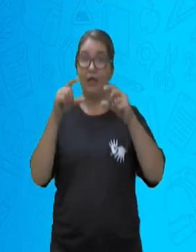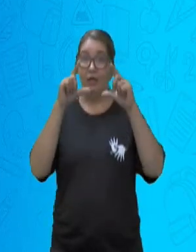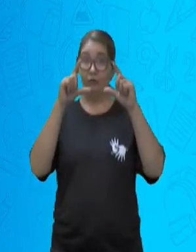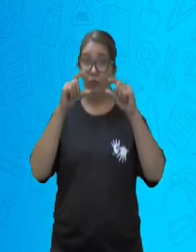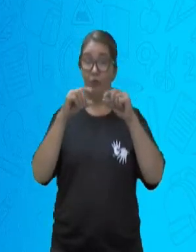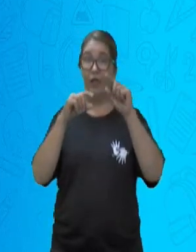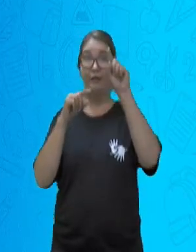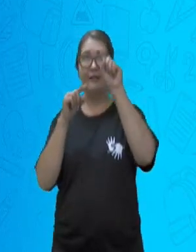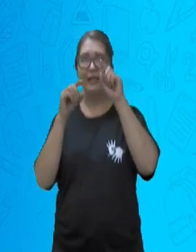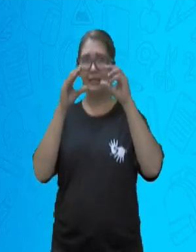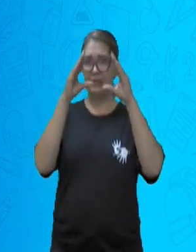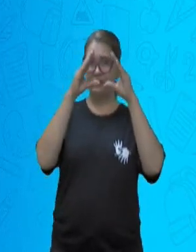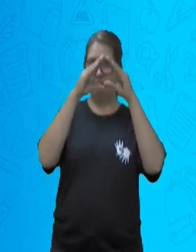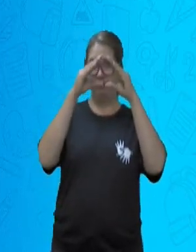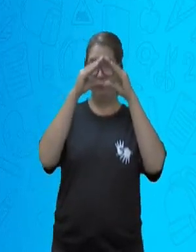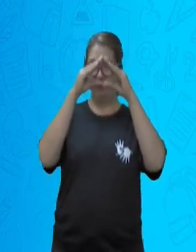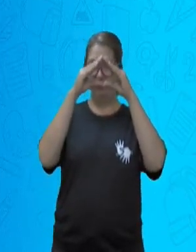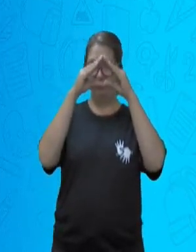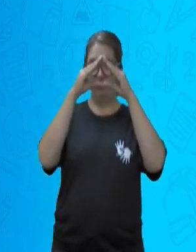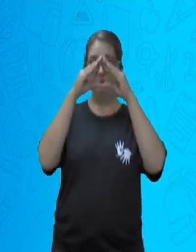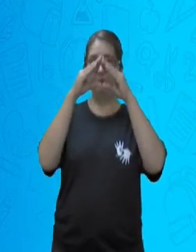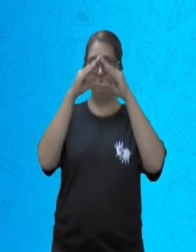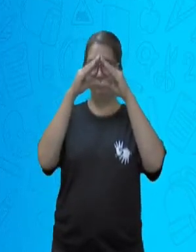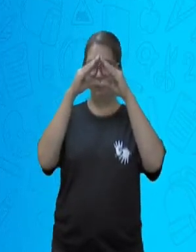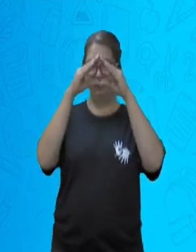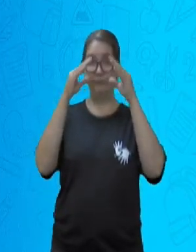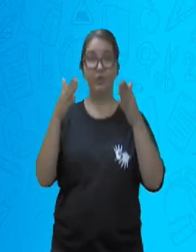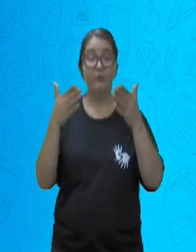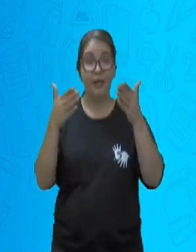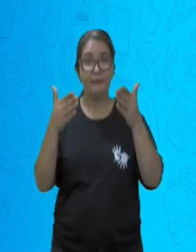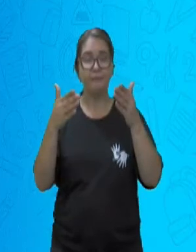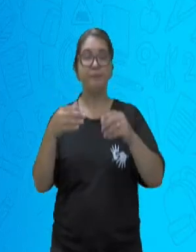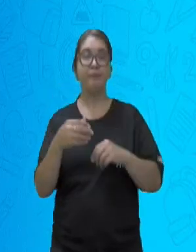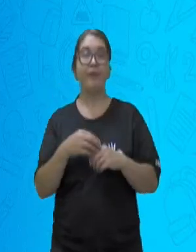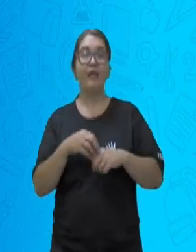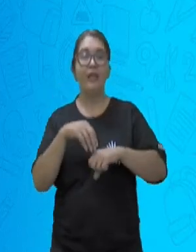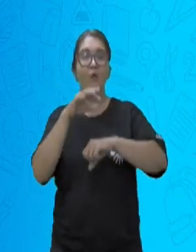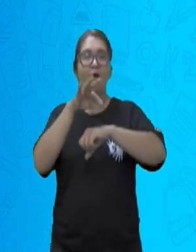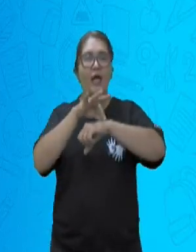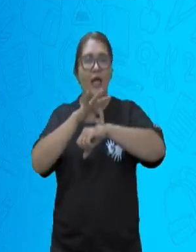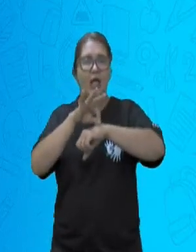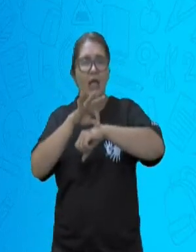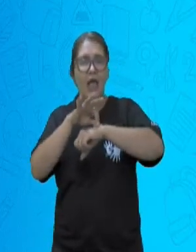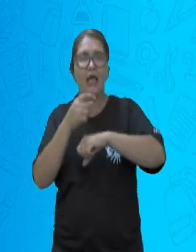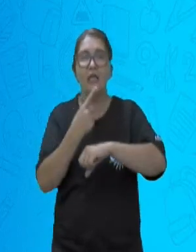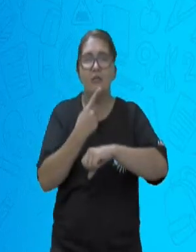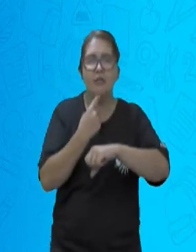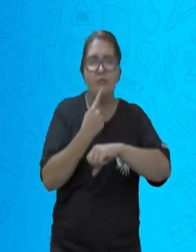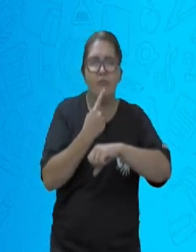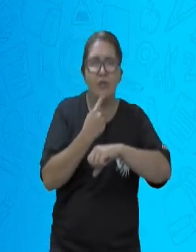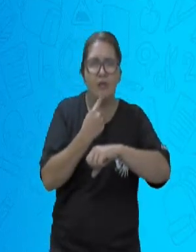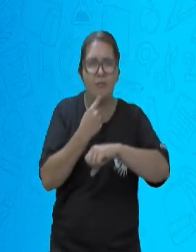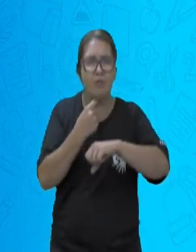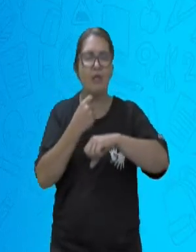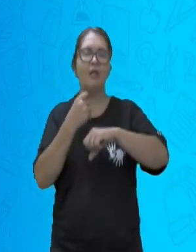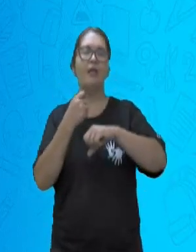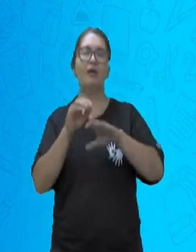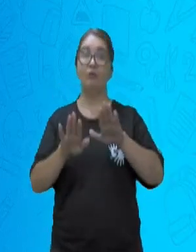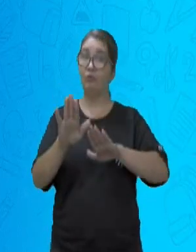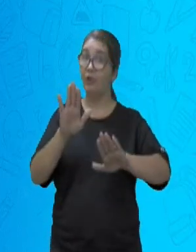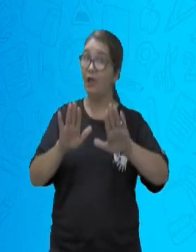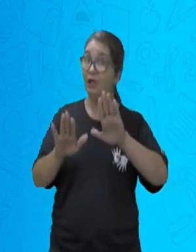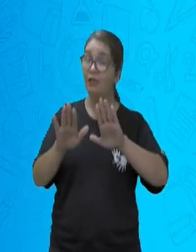Manteiga, margarina e carne vermelha. Possuem um alto nível de gordura prejudicial. Isso é